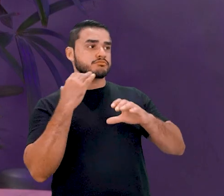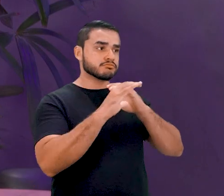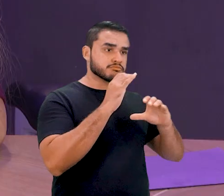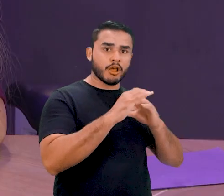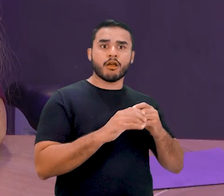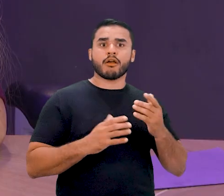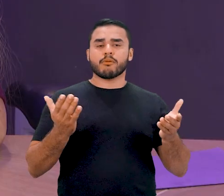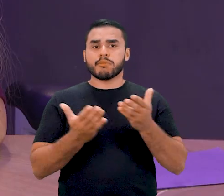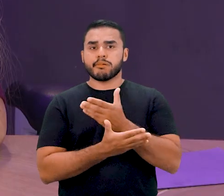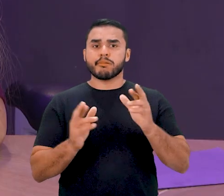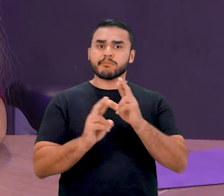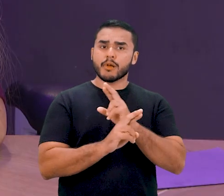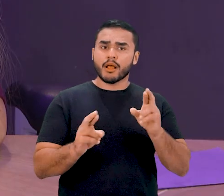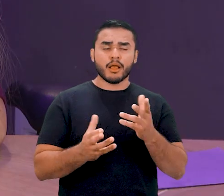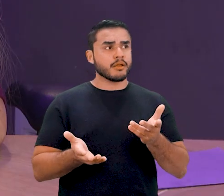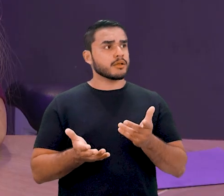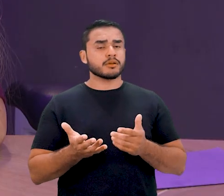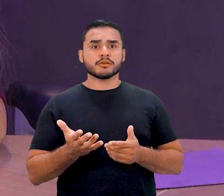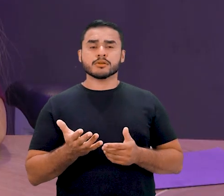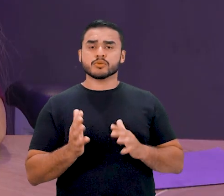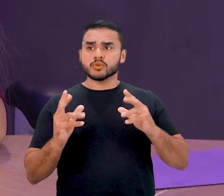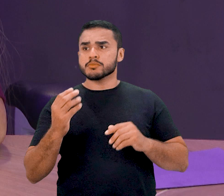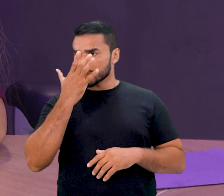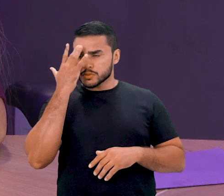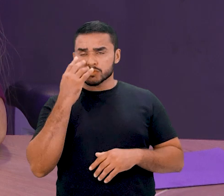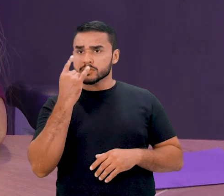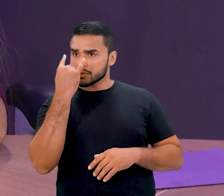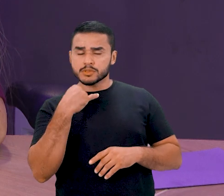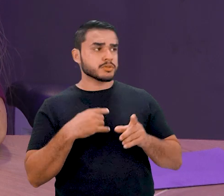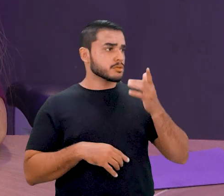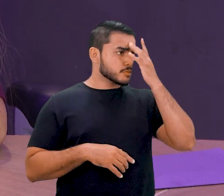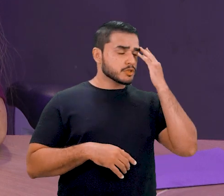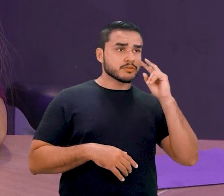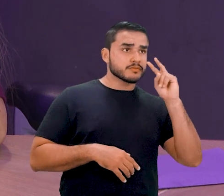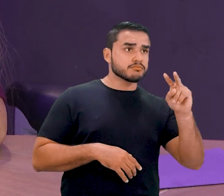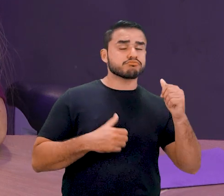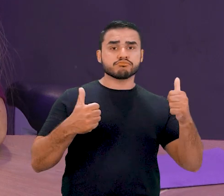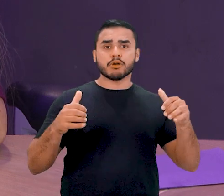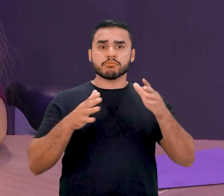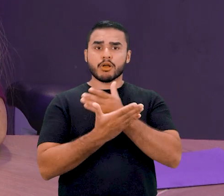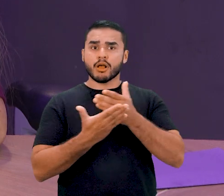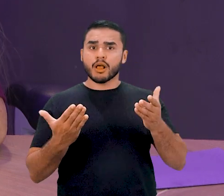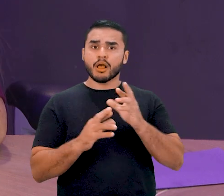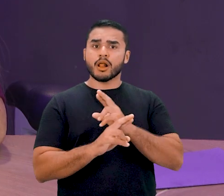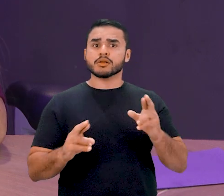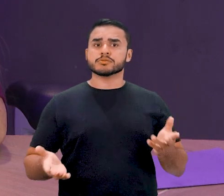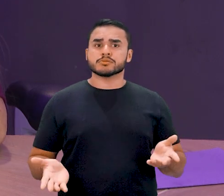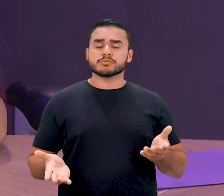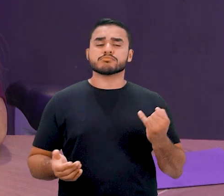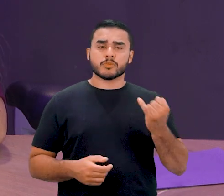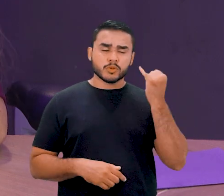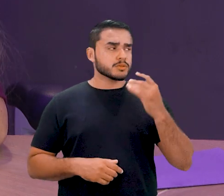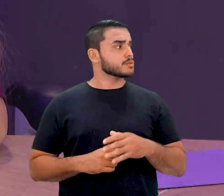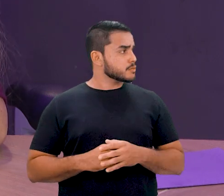né? Que comecem a colocar nos ensinos, nas escolas. Porque é fundamental, né? As pessoas saberem